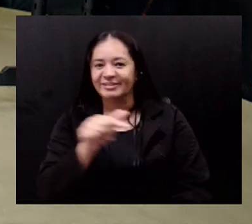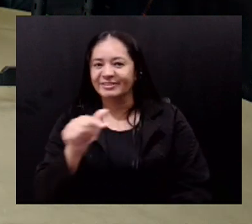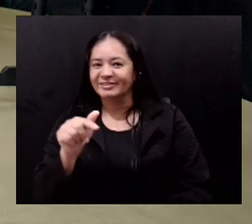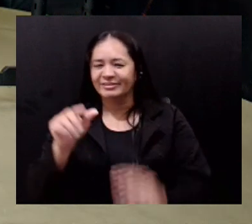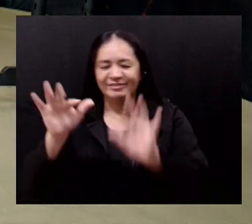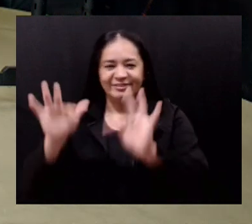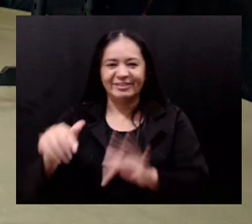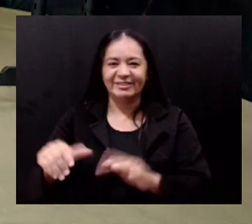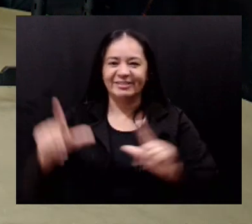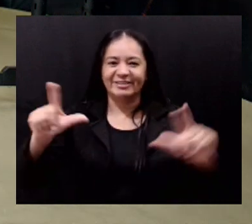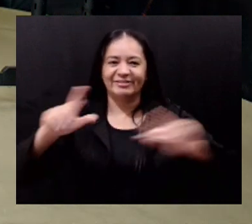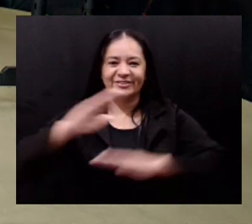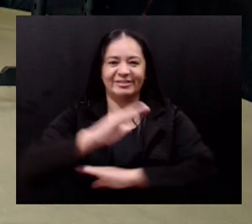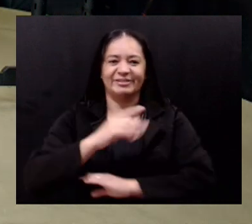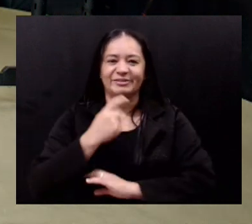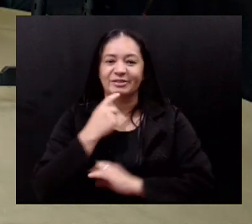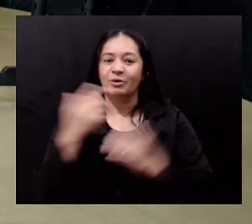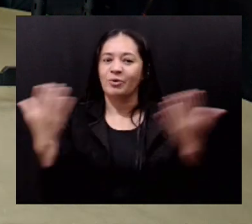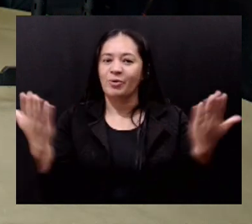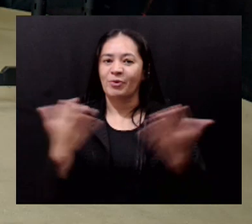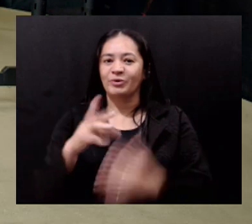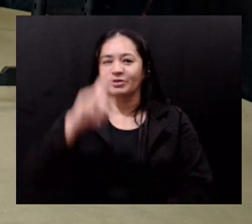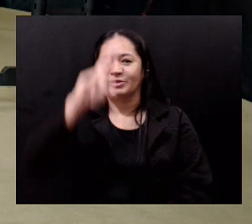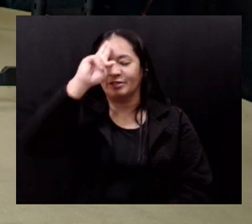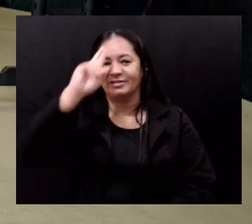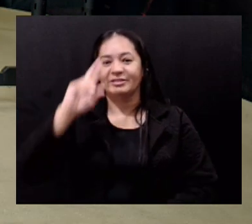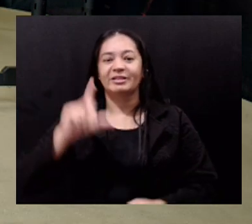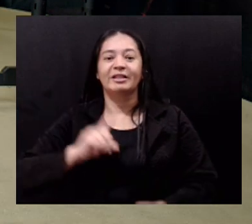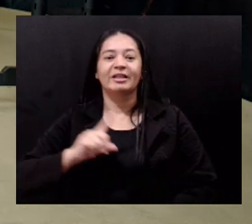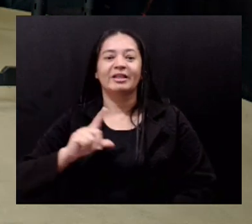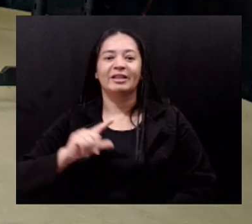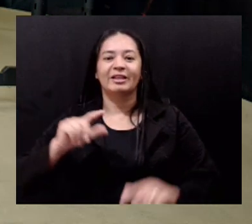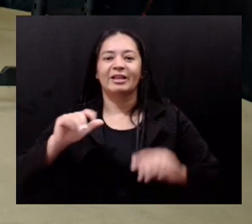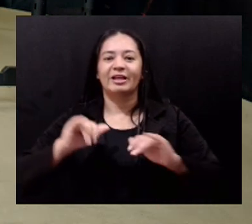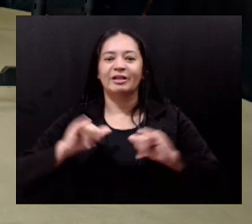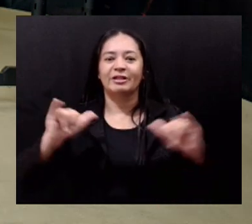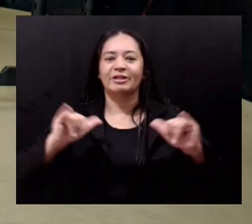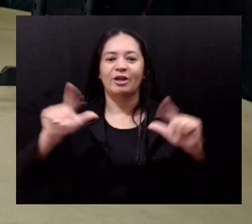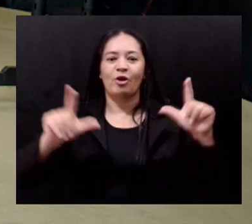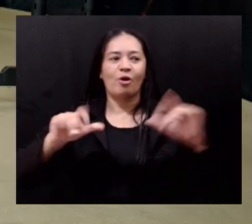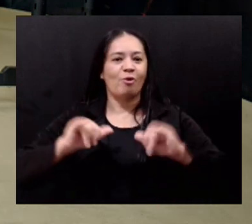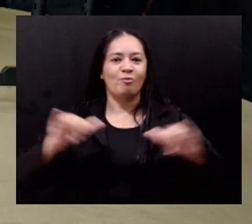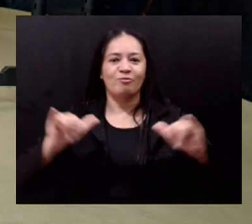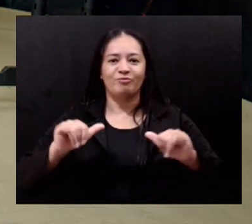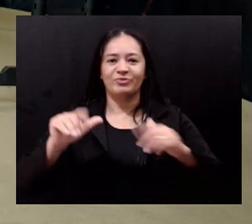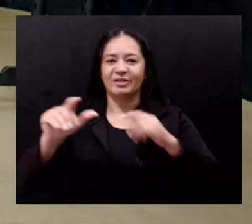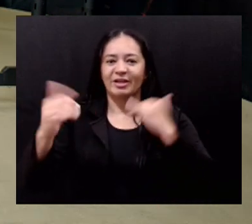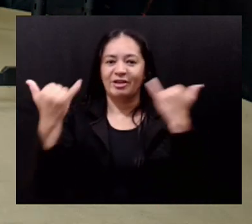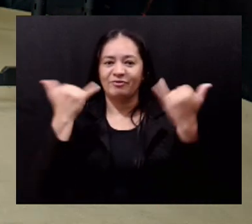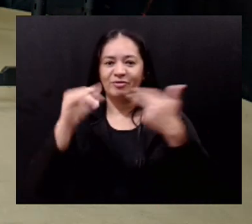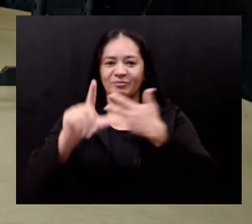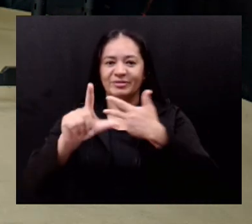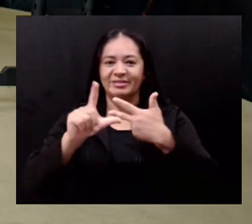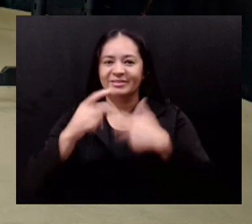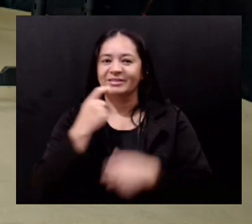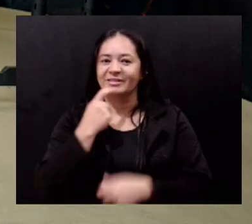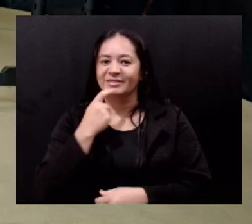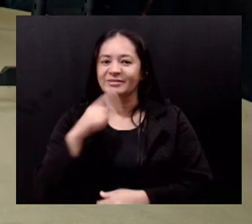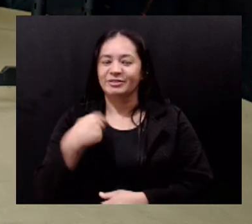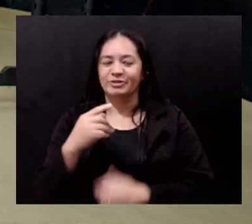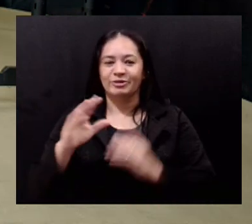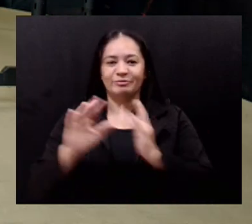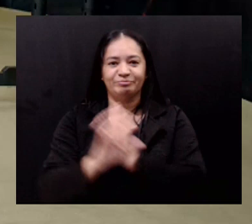Campinas. Hoje, ao meio-dia, tem Câmara Notícia, com informações do Legislativo Campineiro e de toda a nossa metrópole. E você que